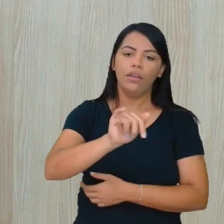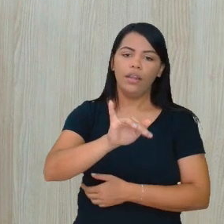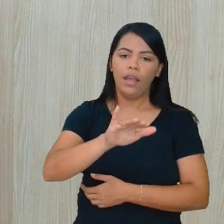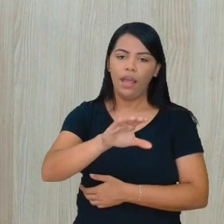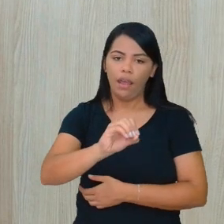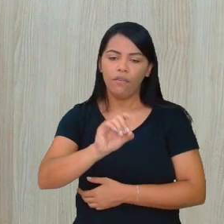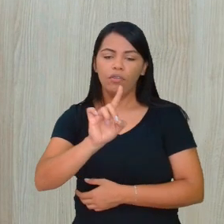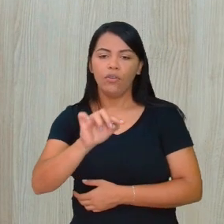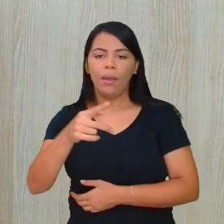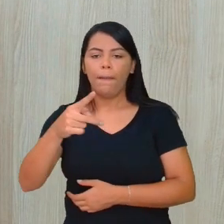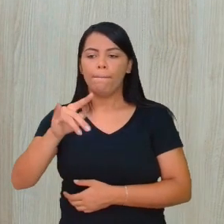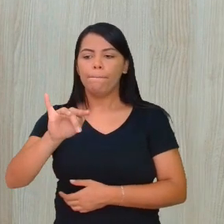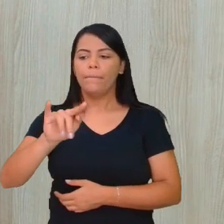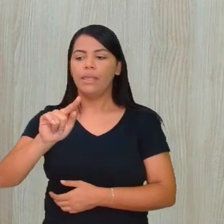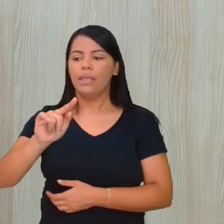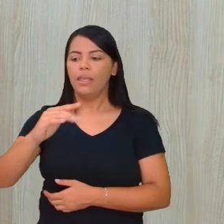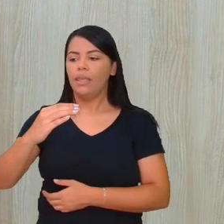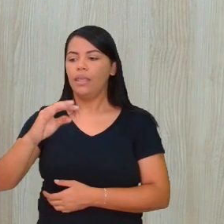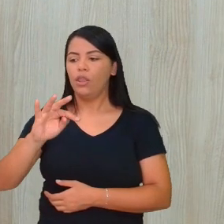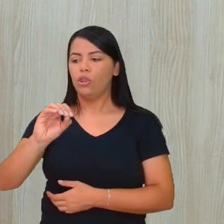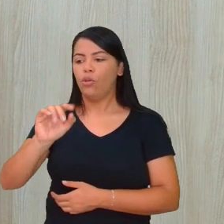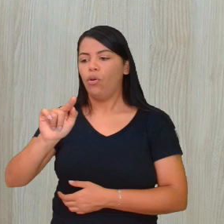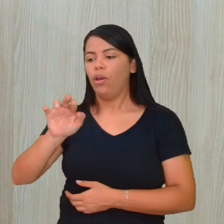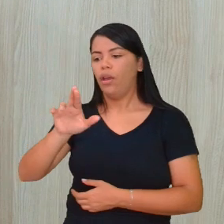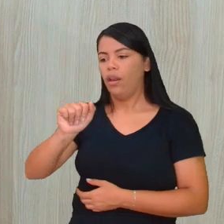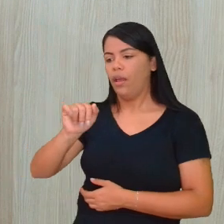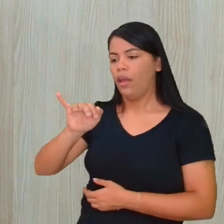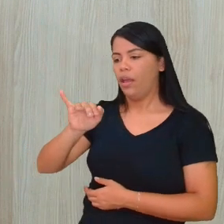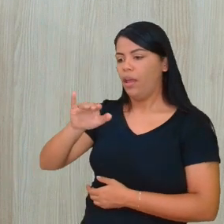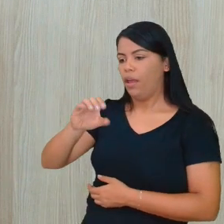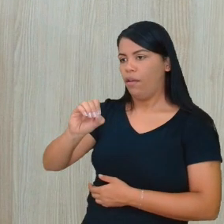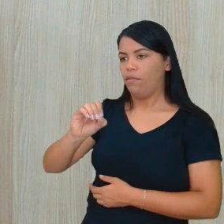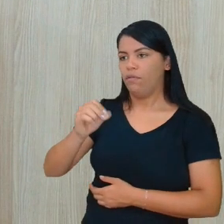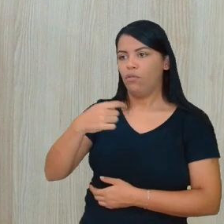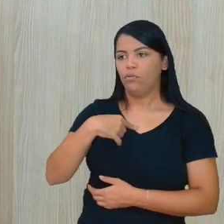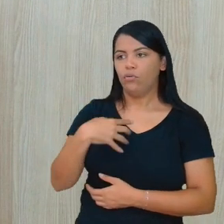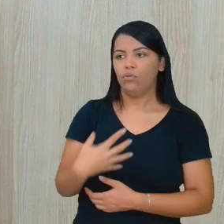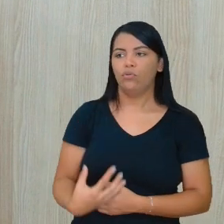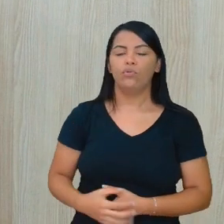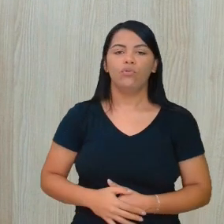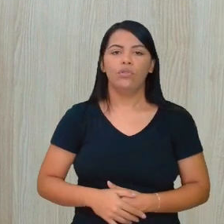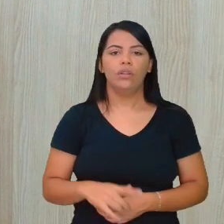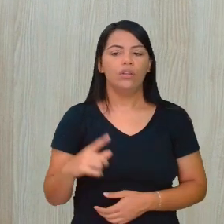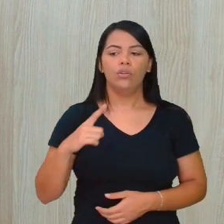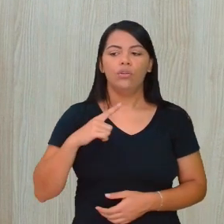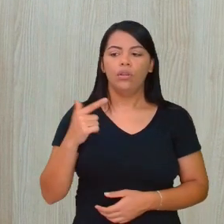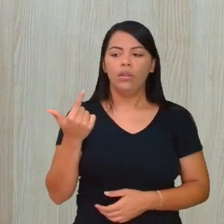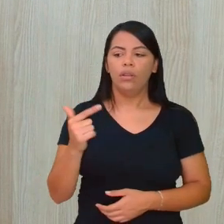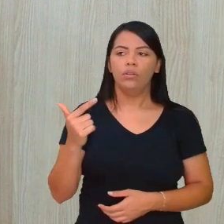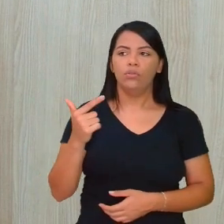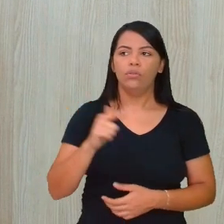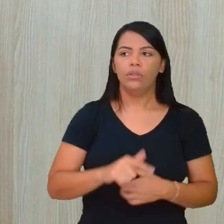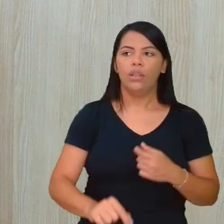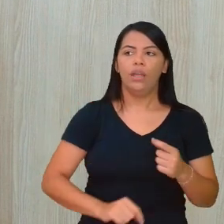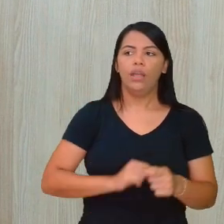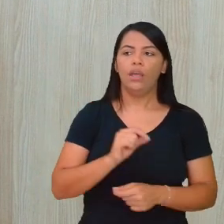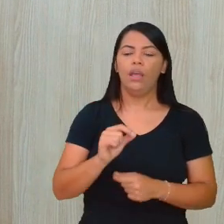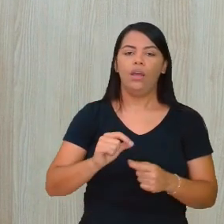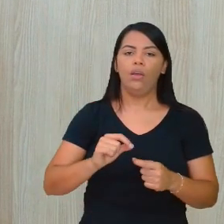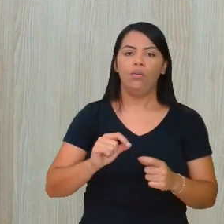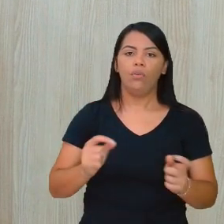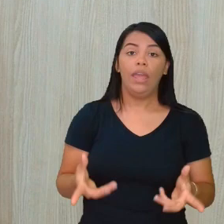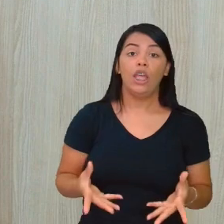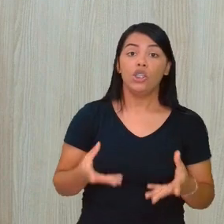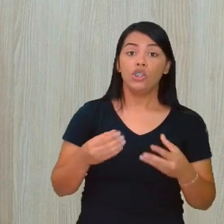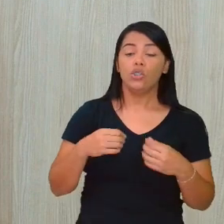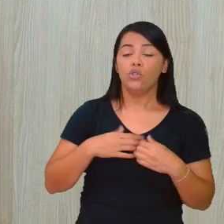específico, que se aparecer na sua avaliação, pictograma, não se assuste não. É porque é uma tabela que vai, em vez de botar todos os elementos, ele vai botar um